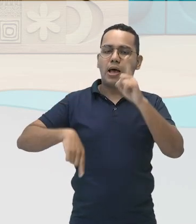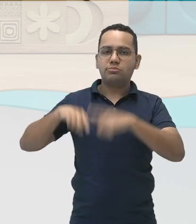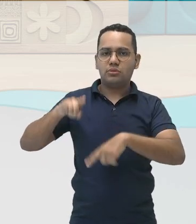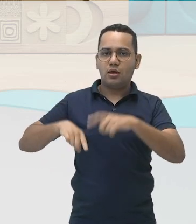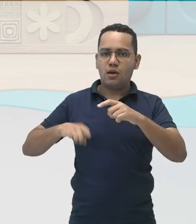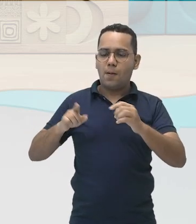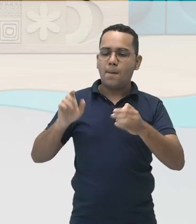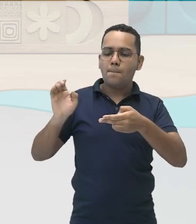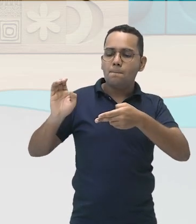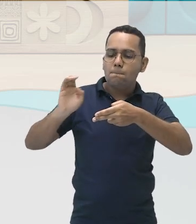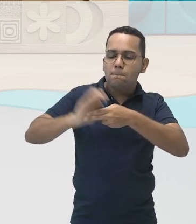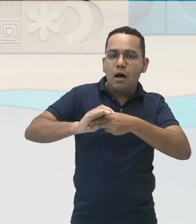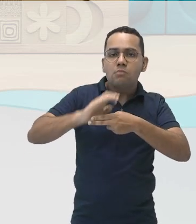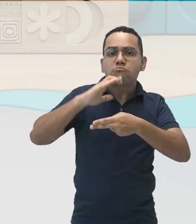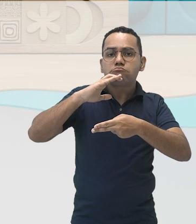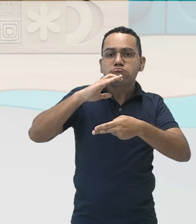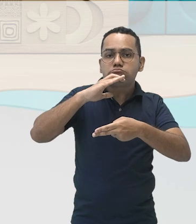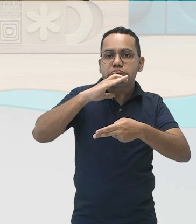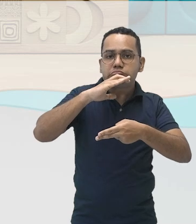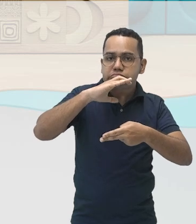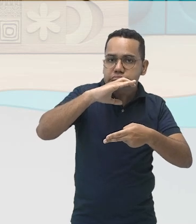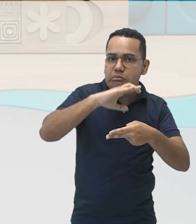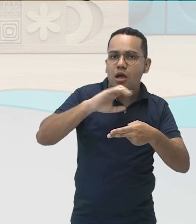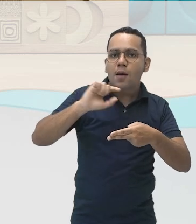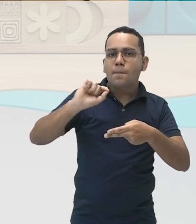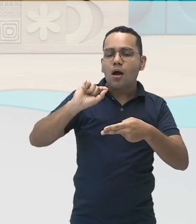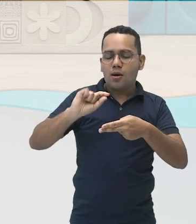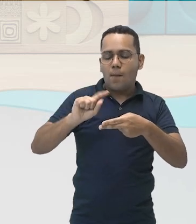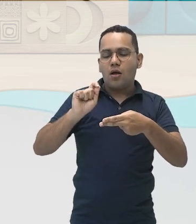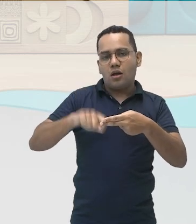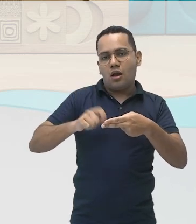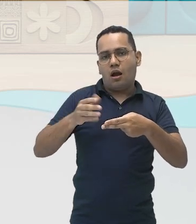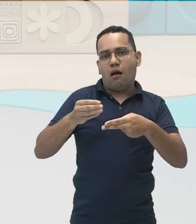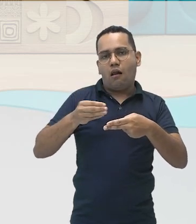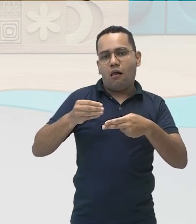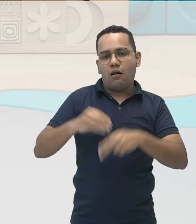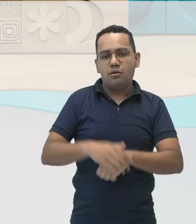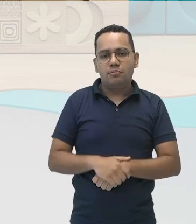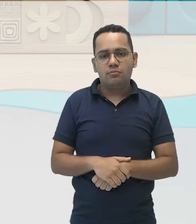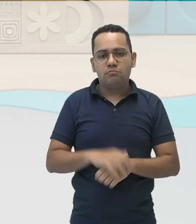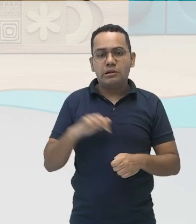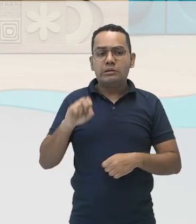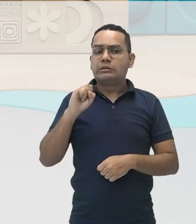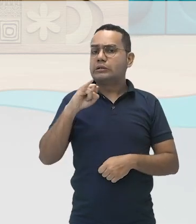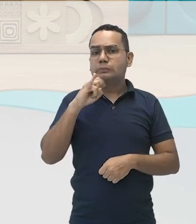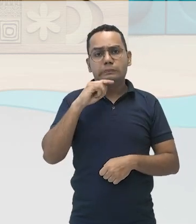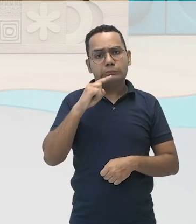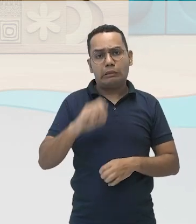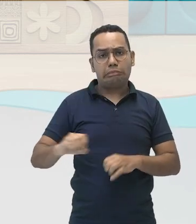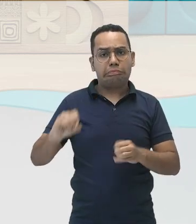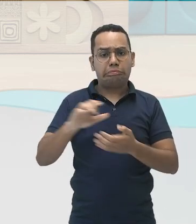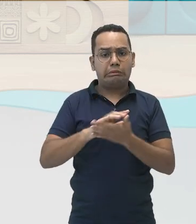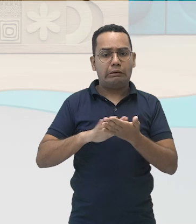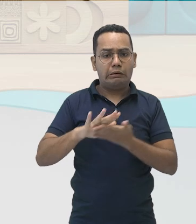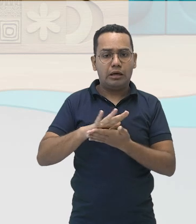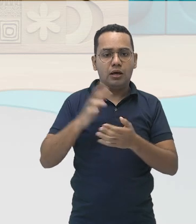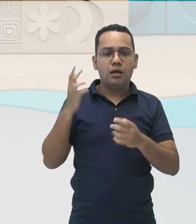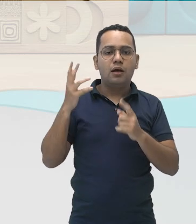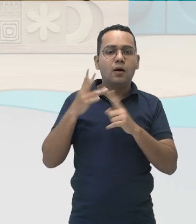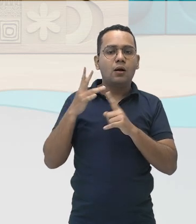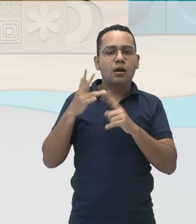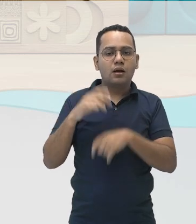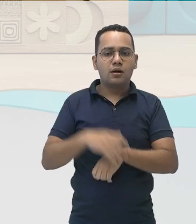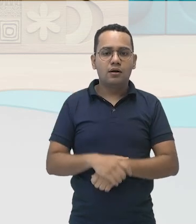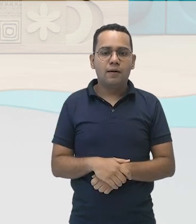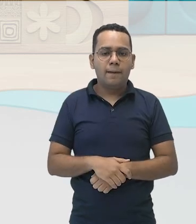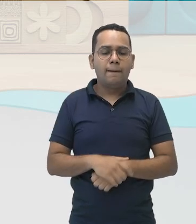cima do local afetado, para que esse músculo ele relaxe. Se isso também não der jeito, eu faço uma